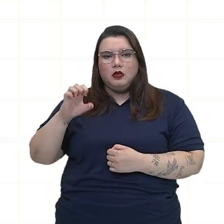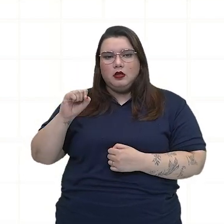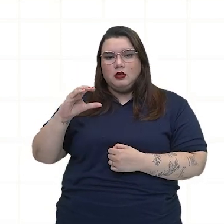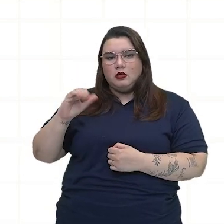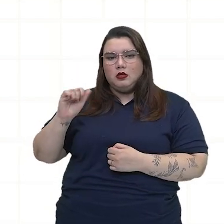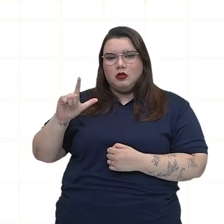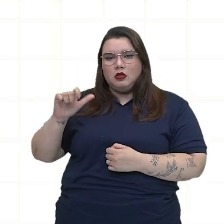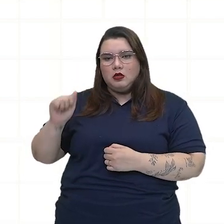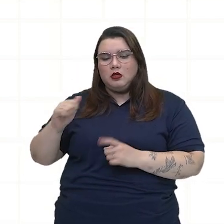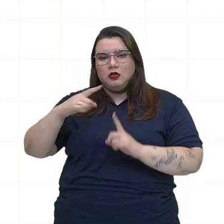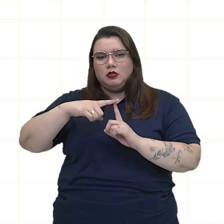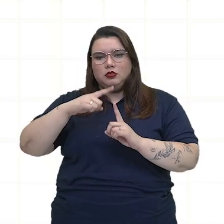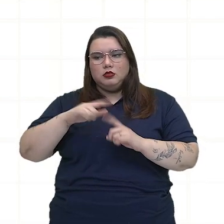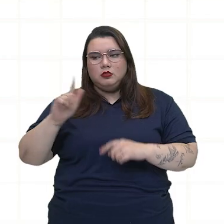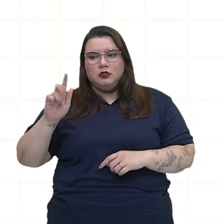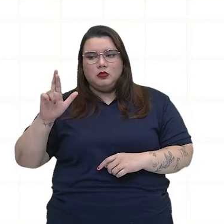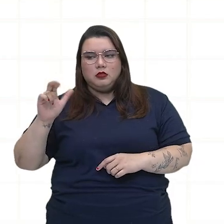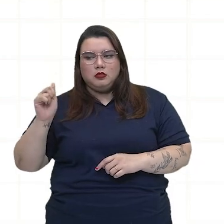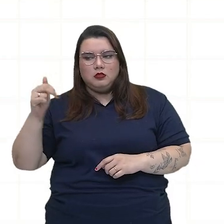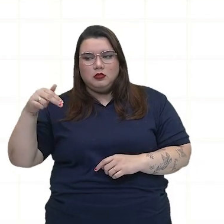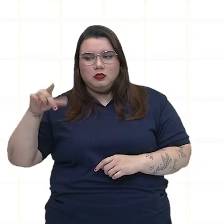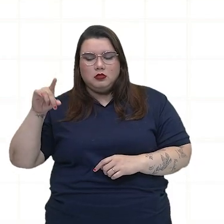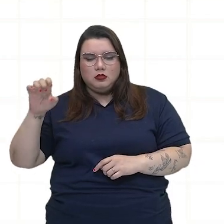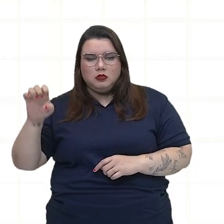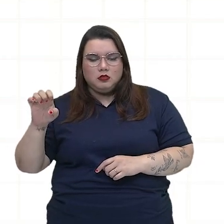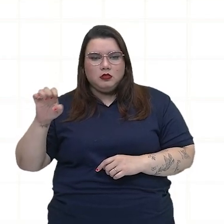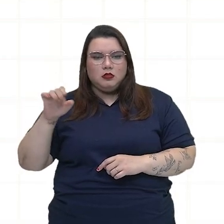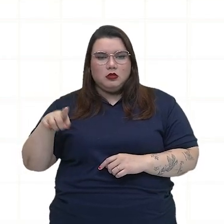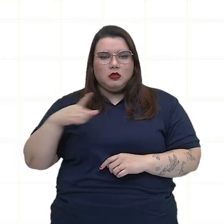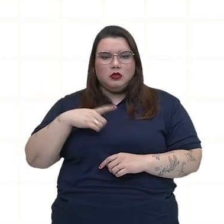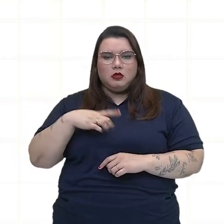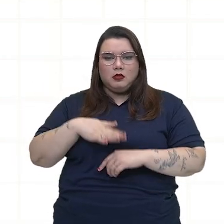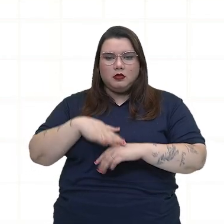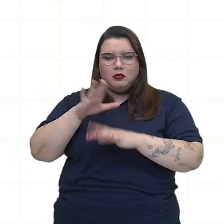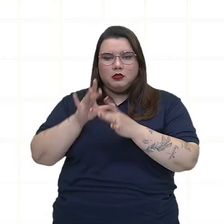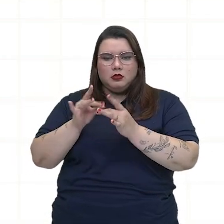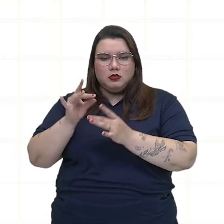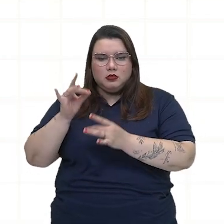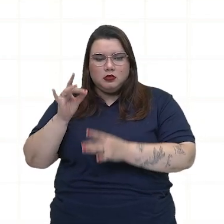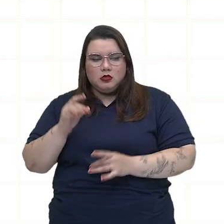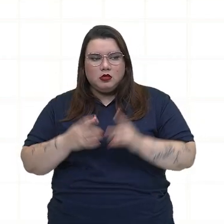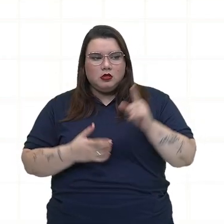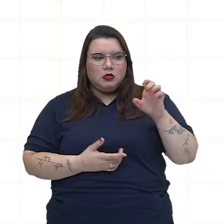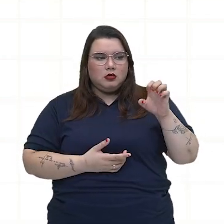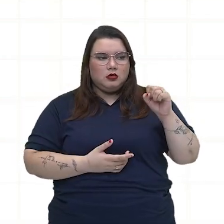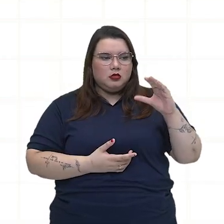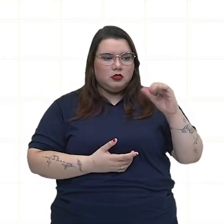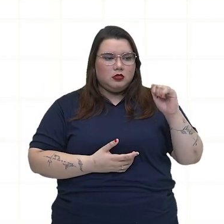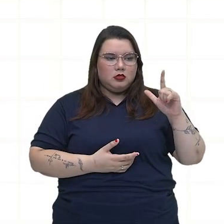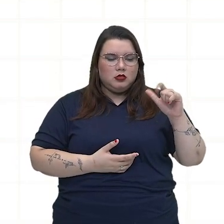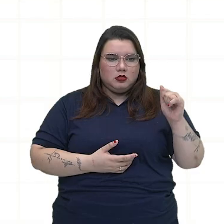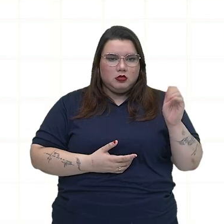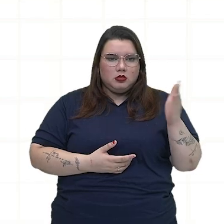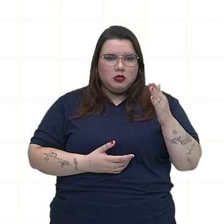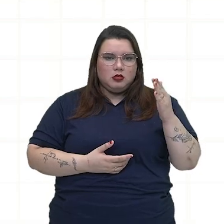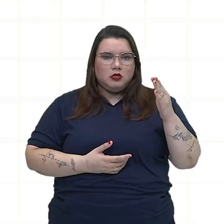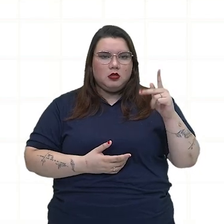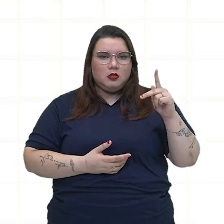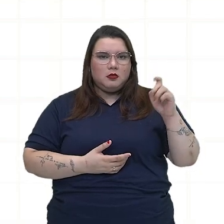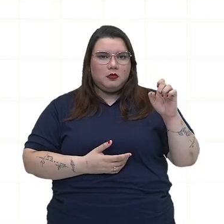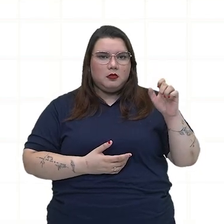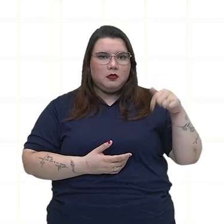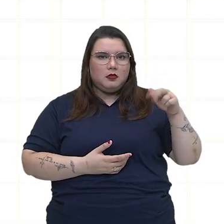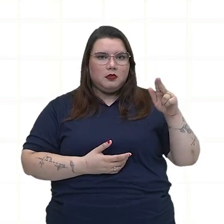escala grande é aquela que tem maior número de detalhes e escala pequena é aquela que tem uma menor quantidade de